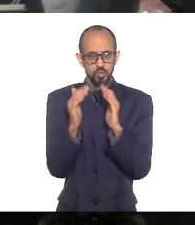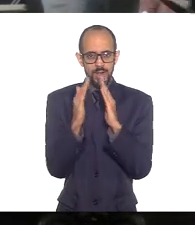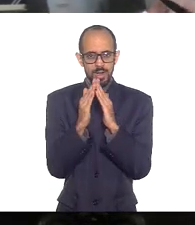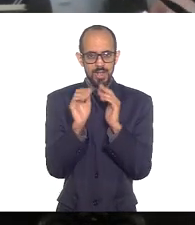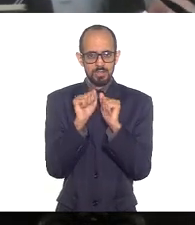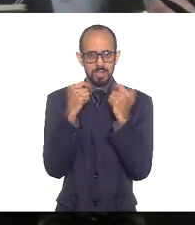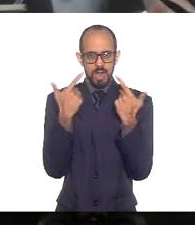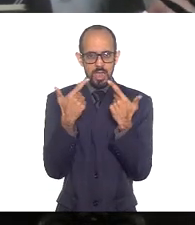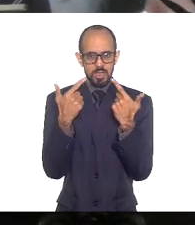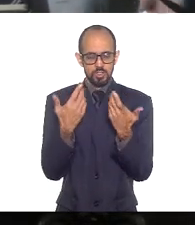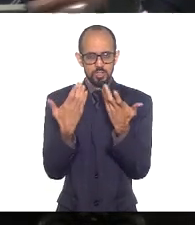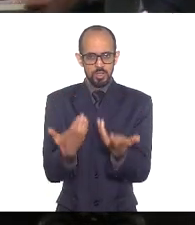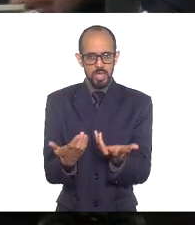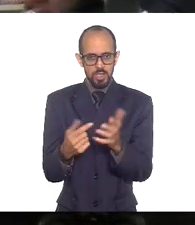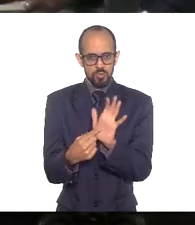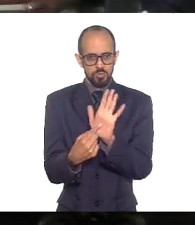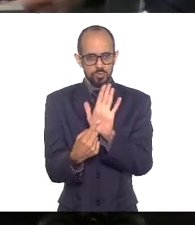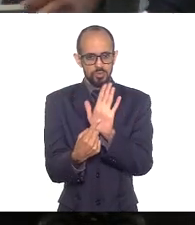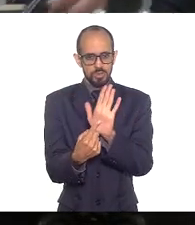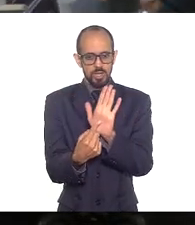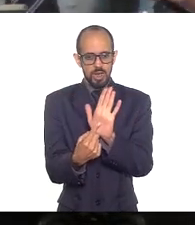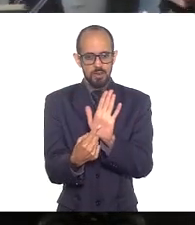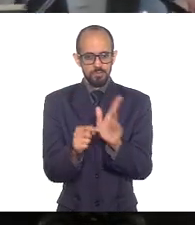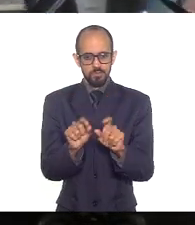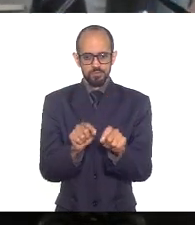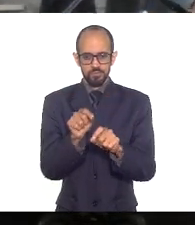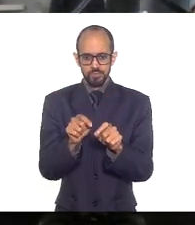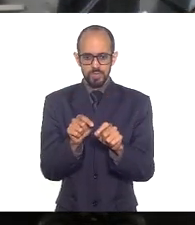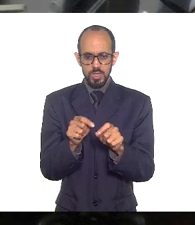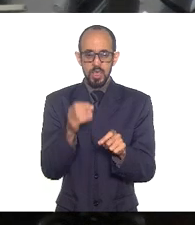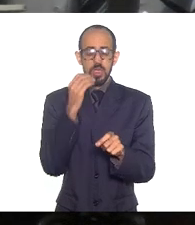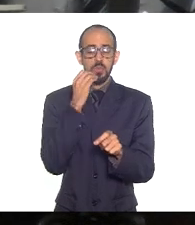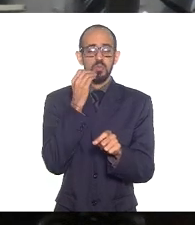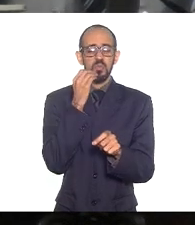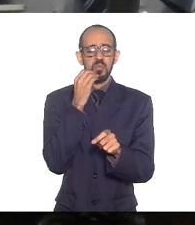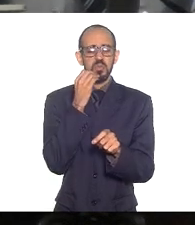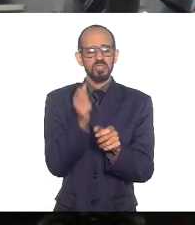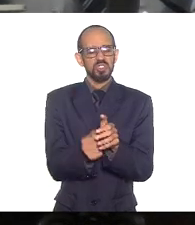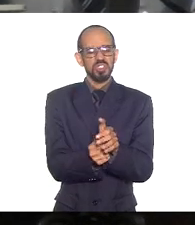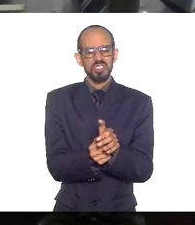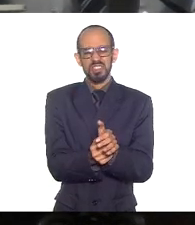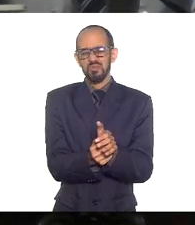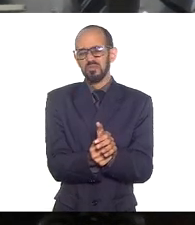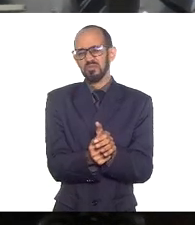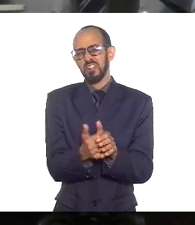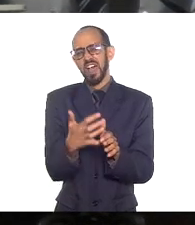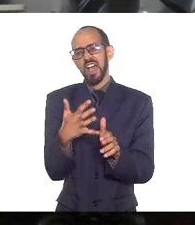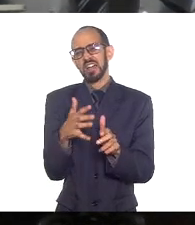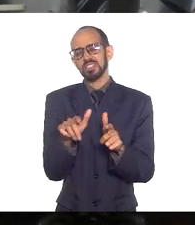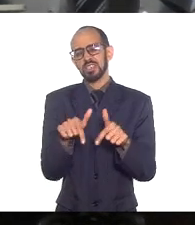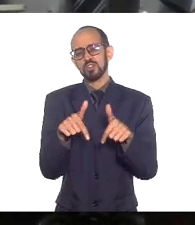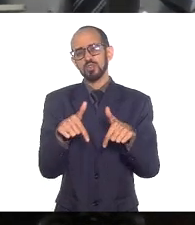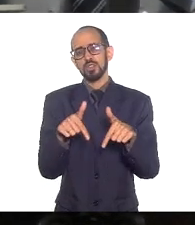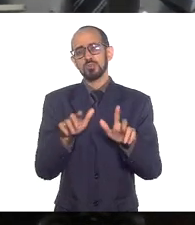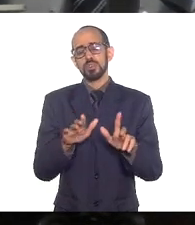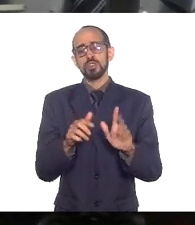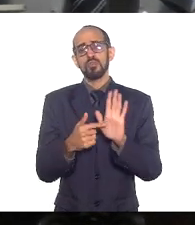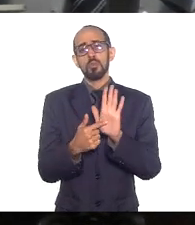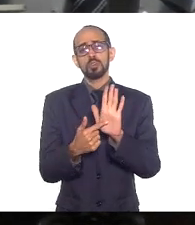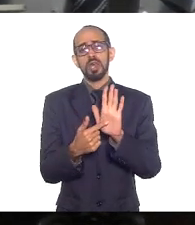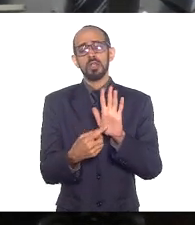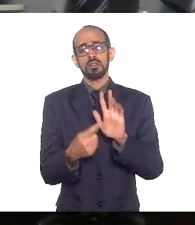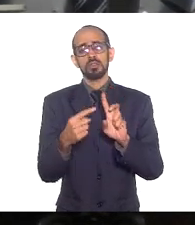quero destacar aqui poderia destacar uma centena de ações é mas quero